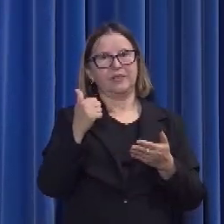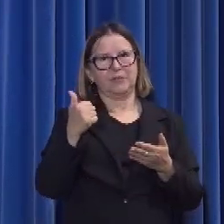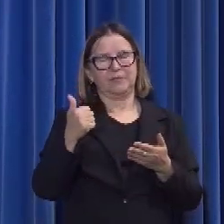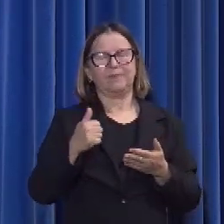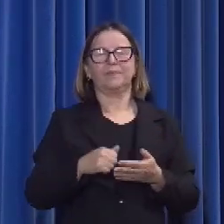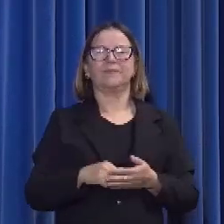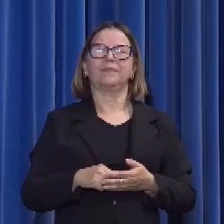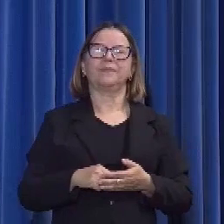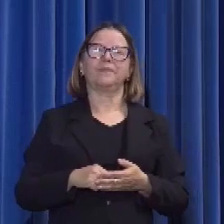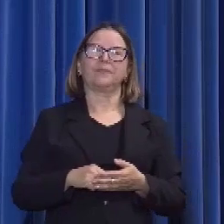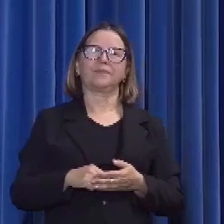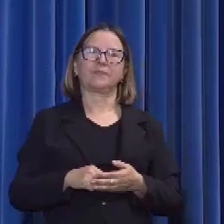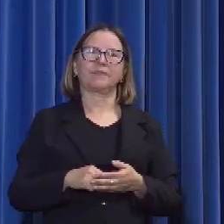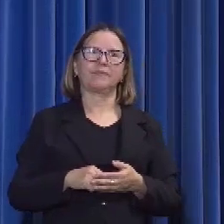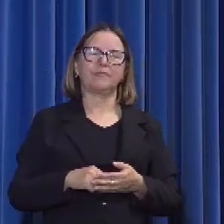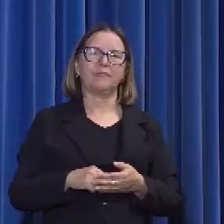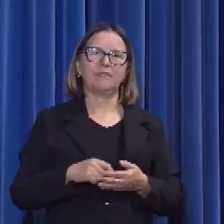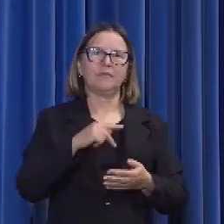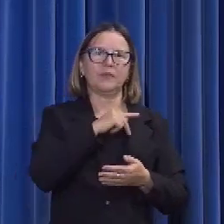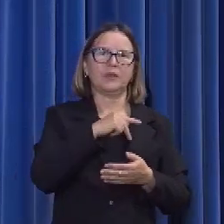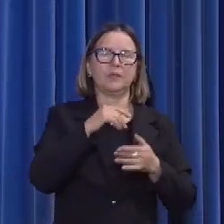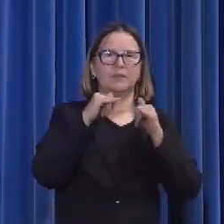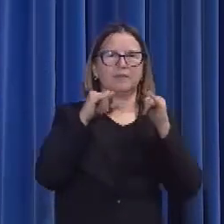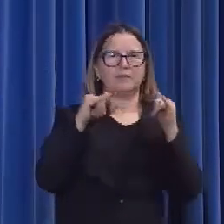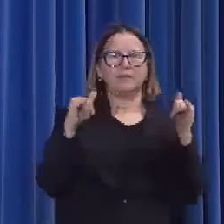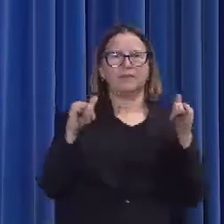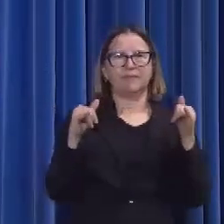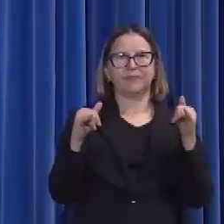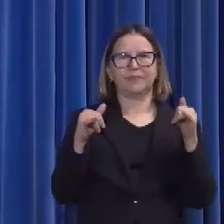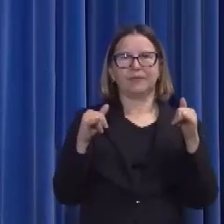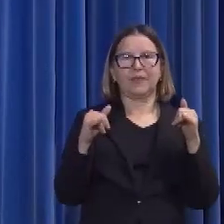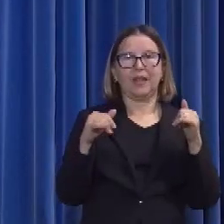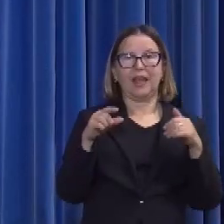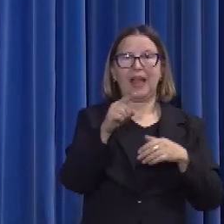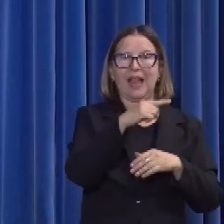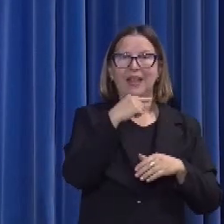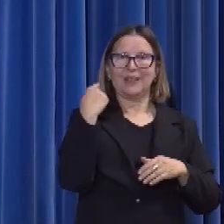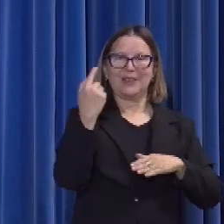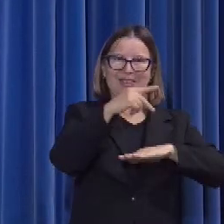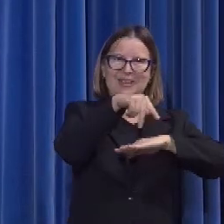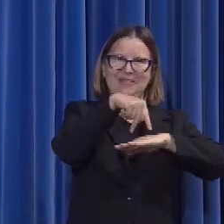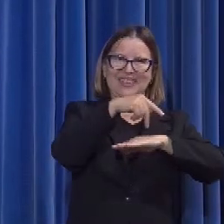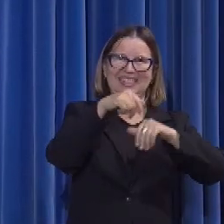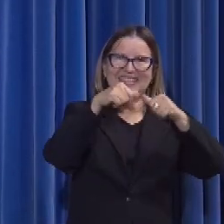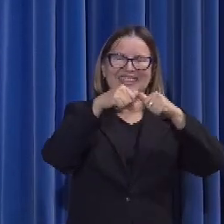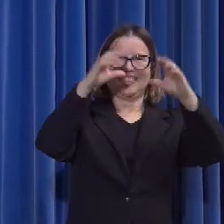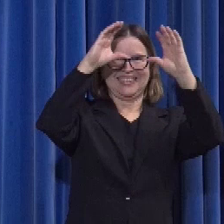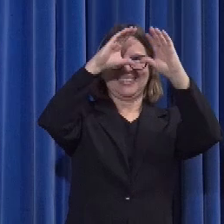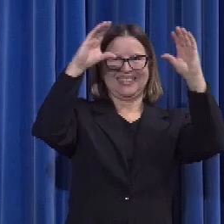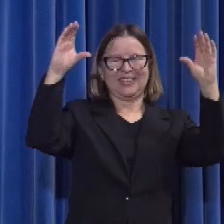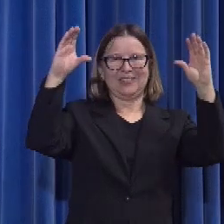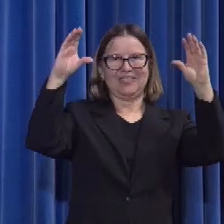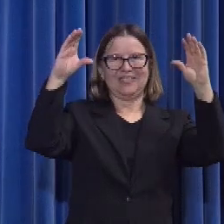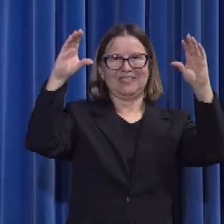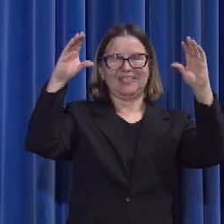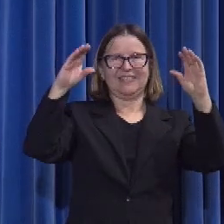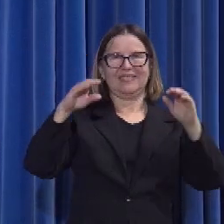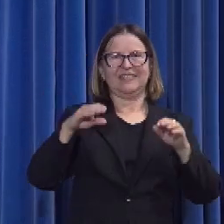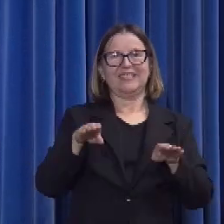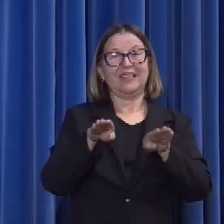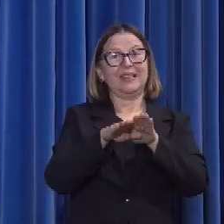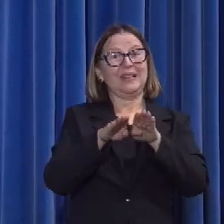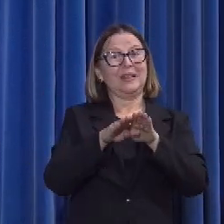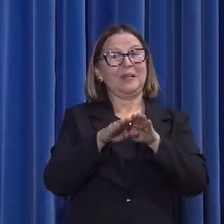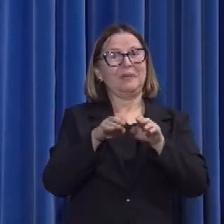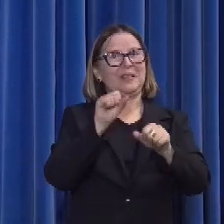Filipenses 3, 20 e 21, quando Paulo diz assim: pois a nossa pátria está nos céus, de onde também